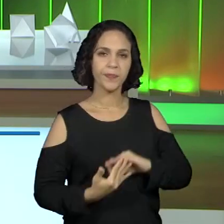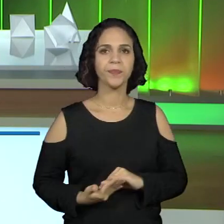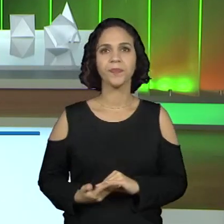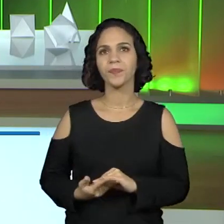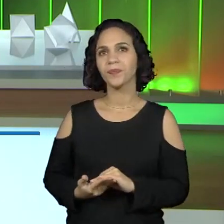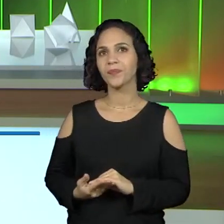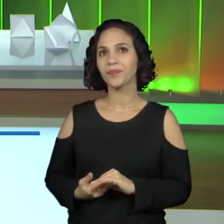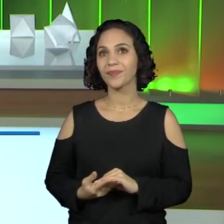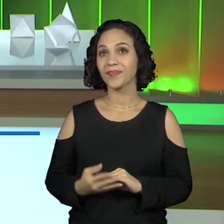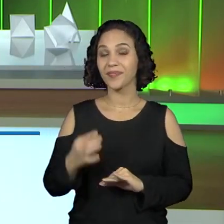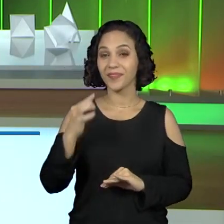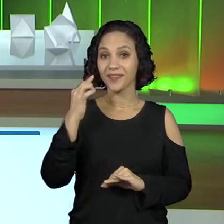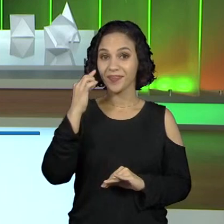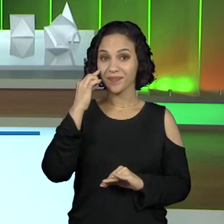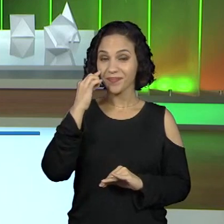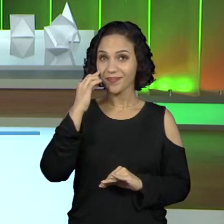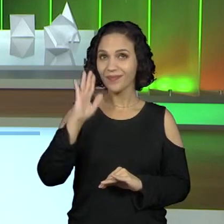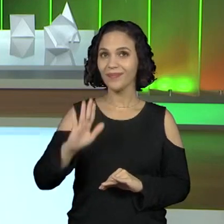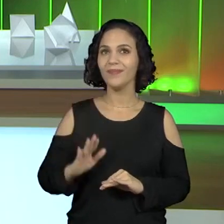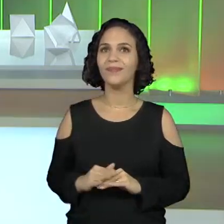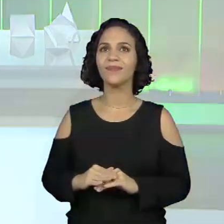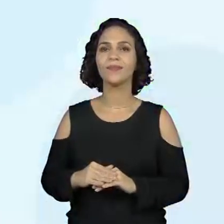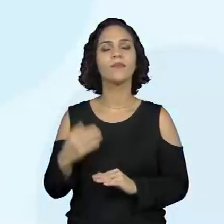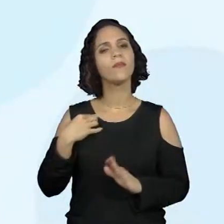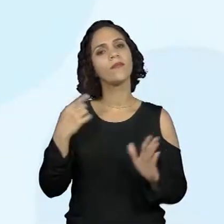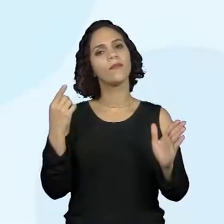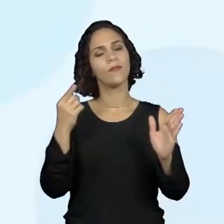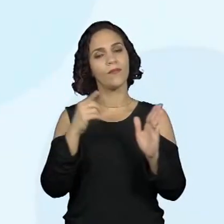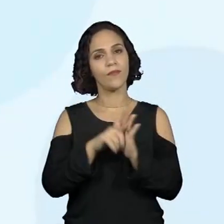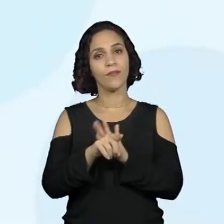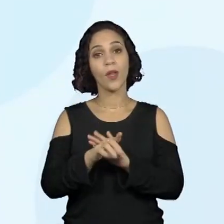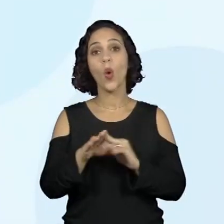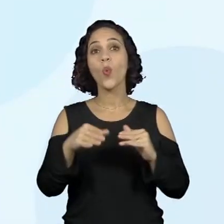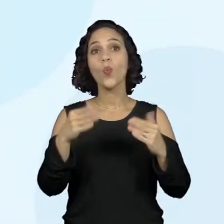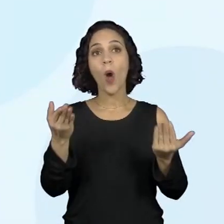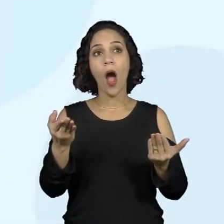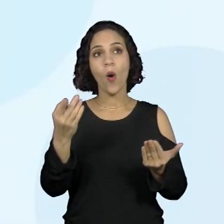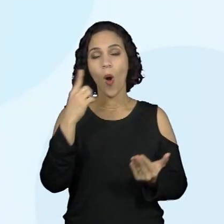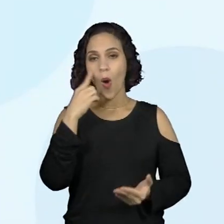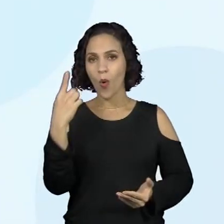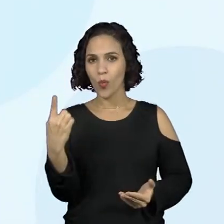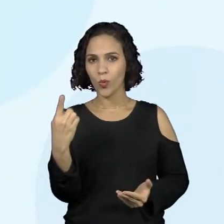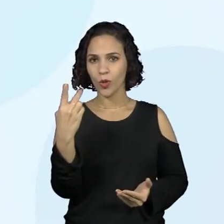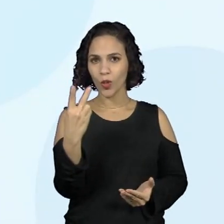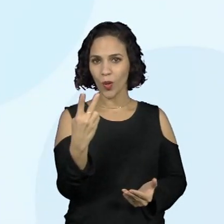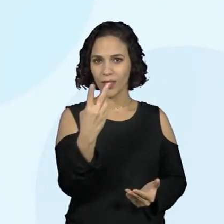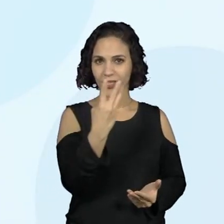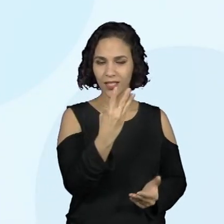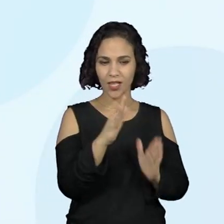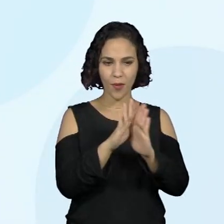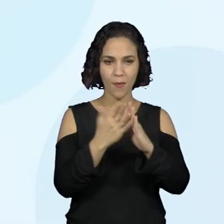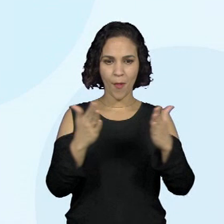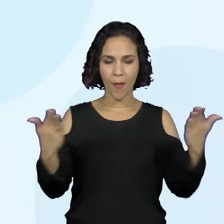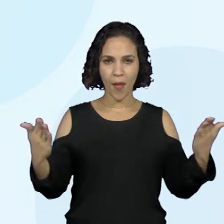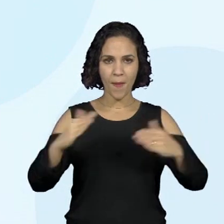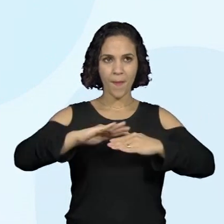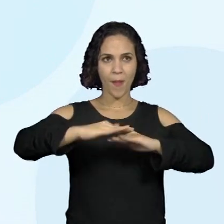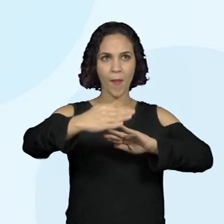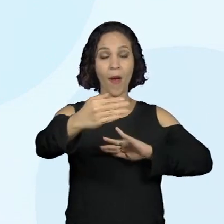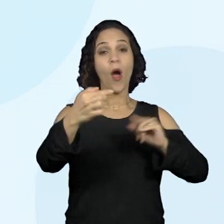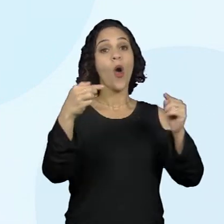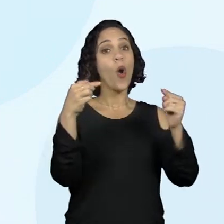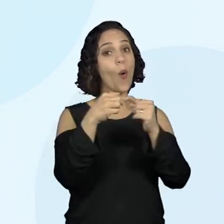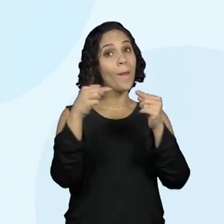Com a pirâmide, na verdade. Qual das 3 planificações representa a pirâmide